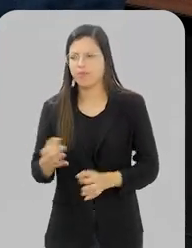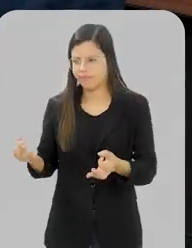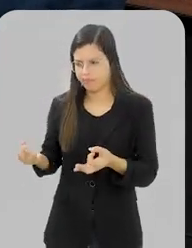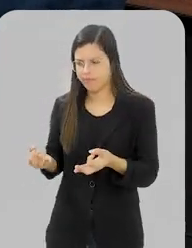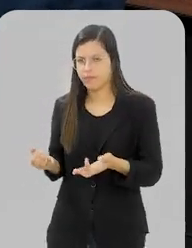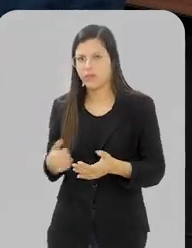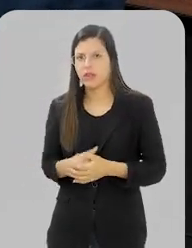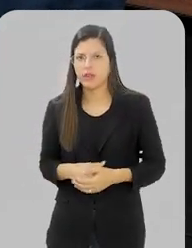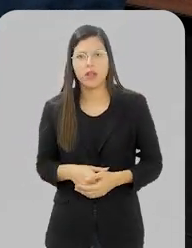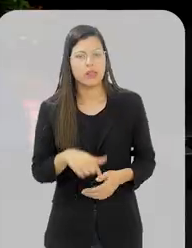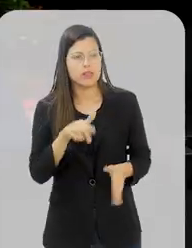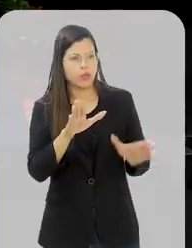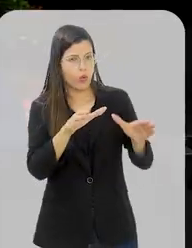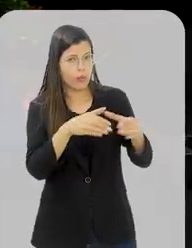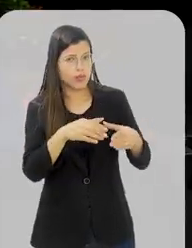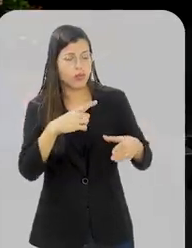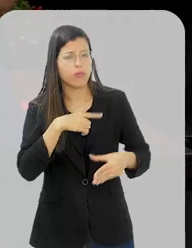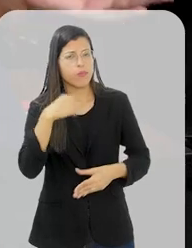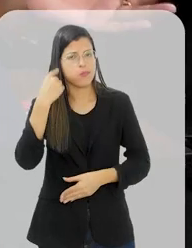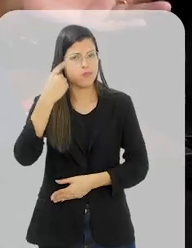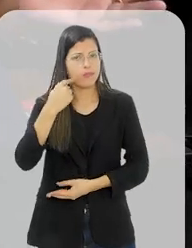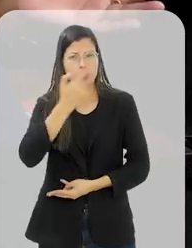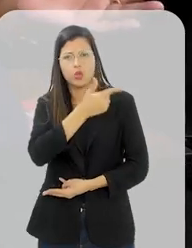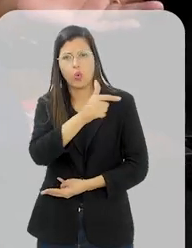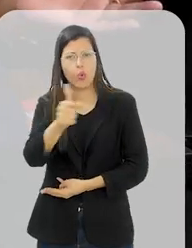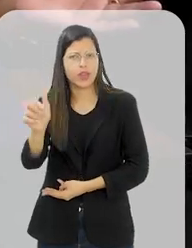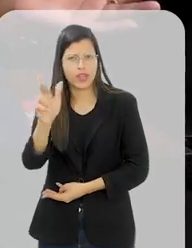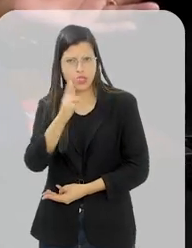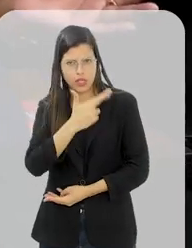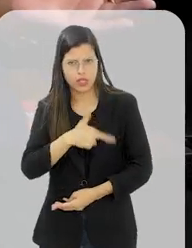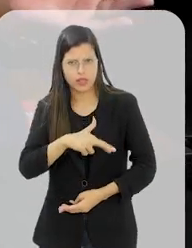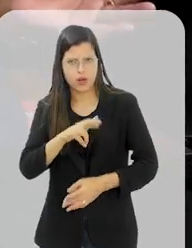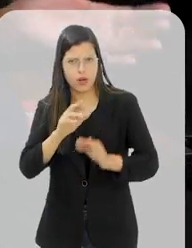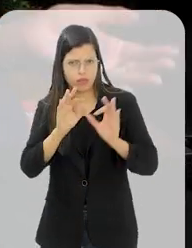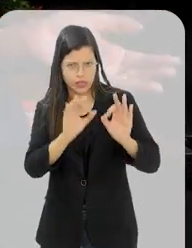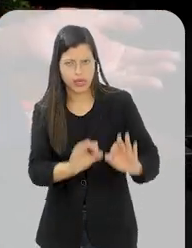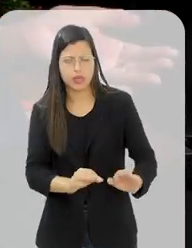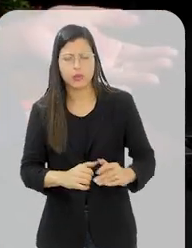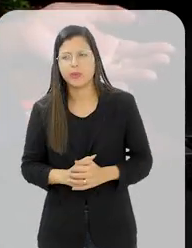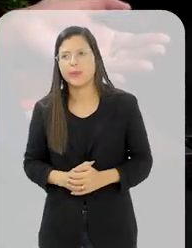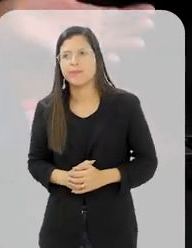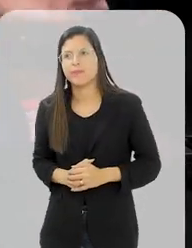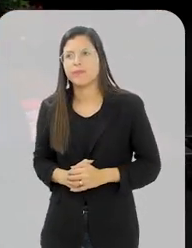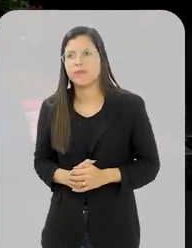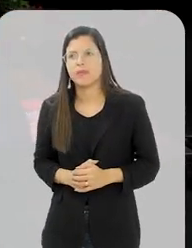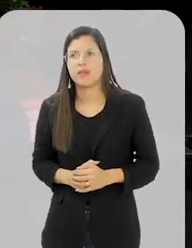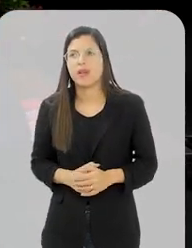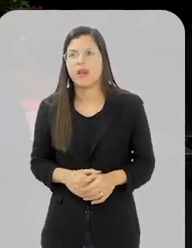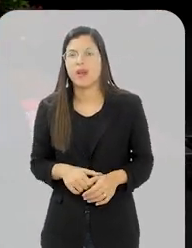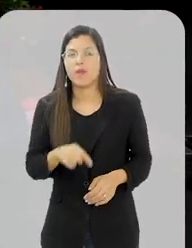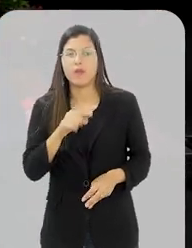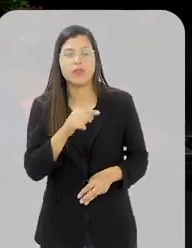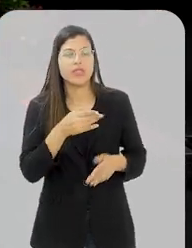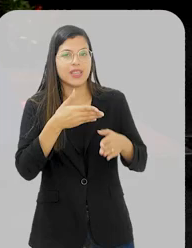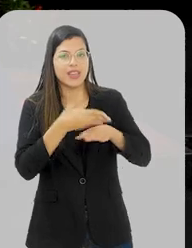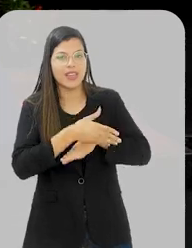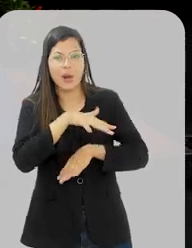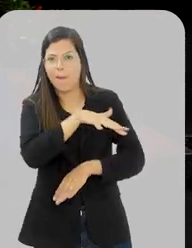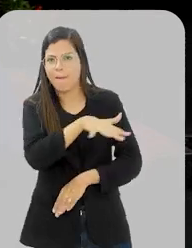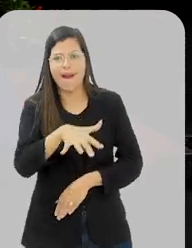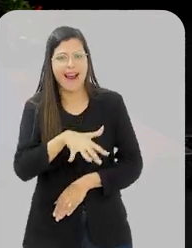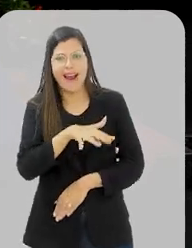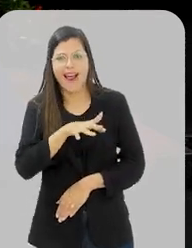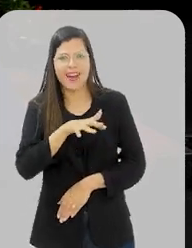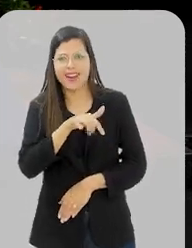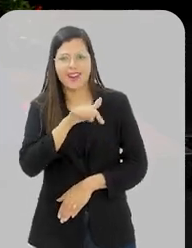comissão existem advogados de várias outras religiões perfeito correto perfeito e aí você entra numa